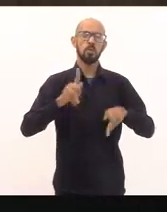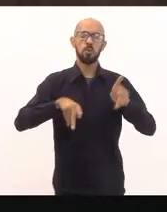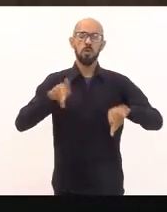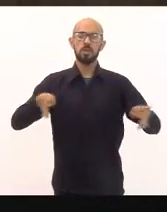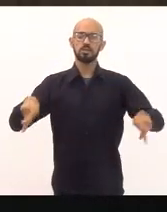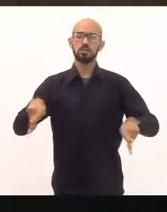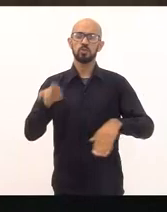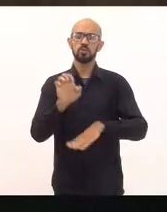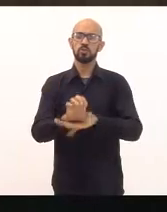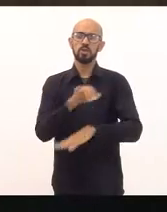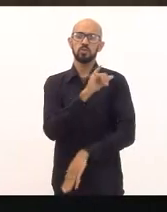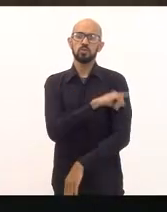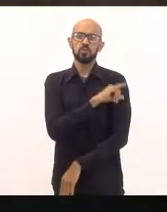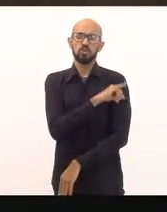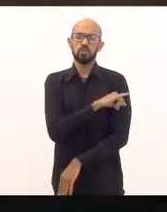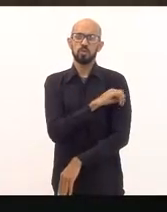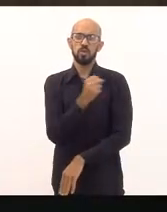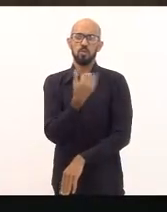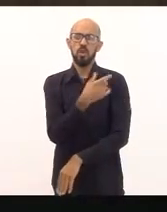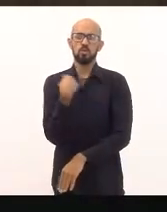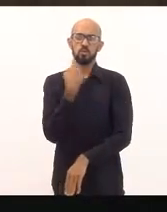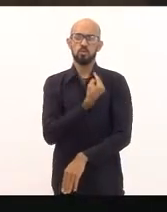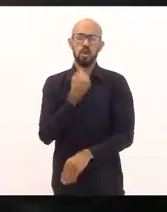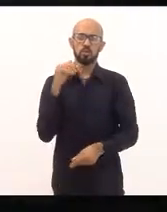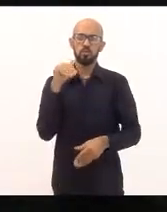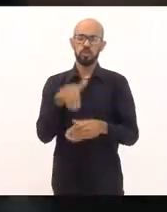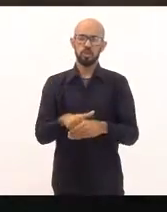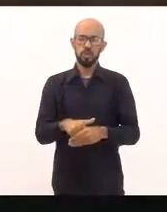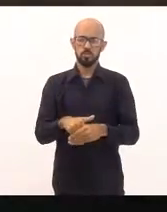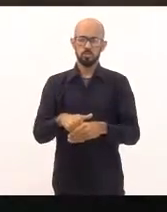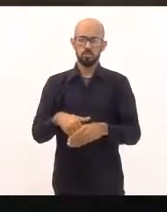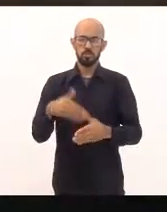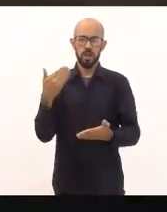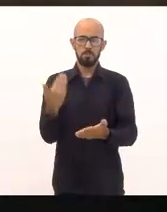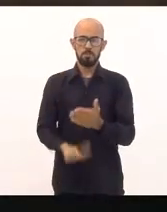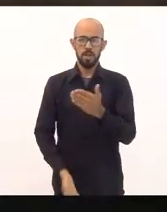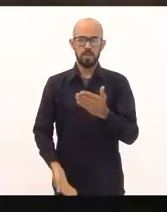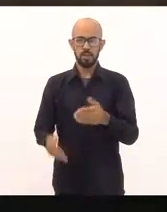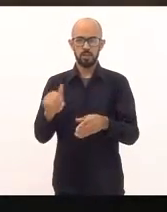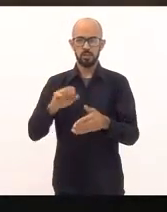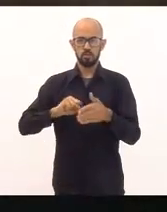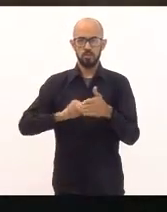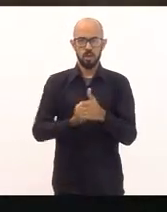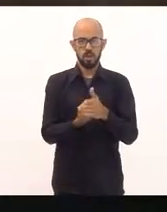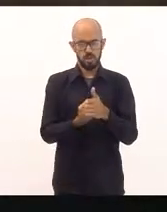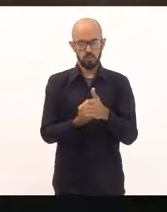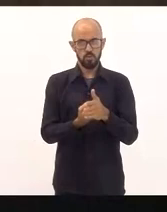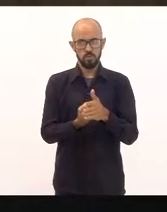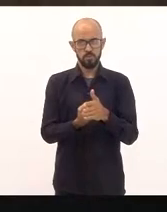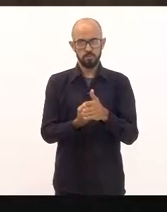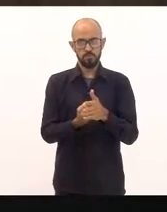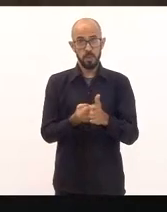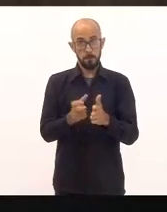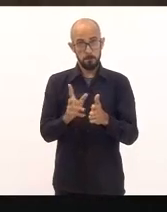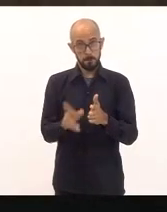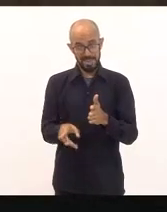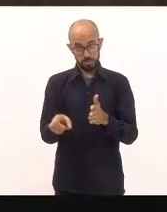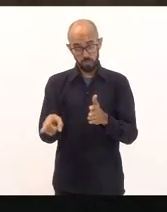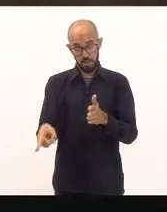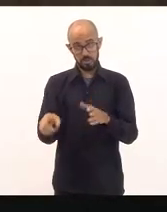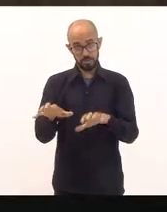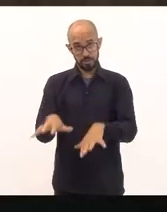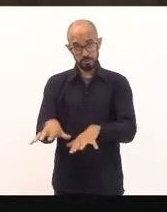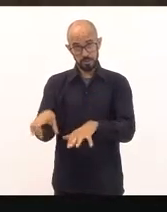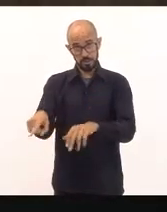quando nós votamos pela derrota do veto, ainda que a gente respeite a democracia e temos